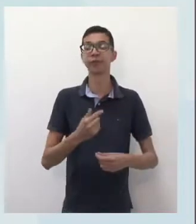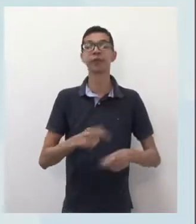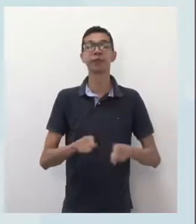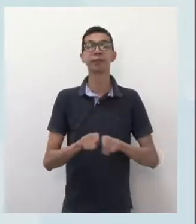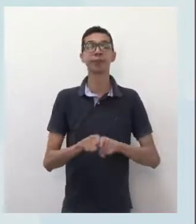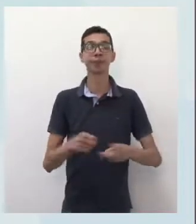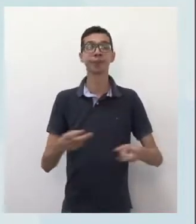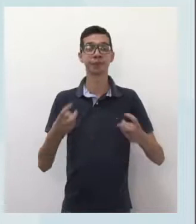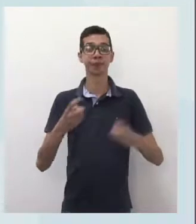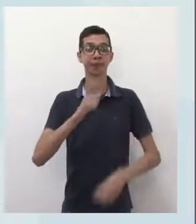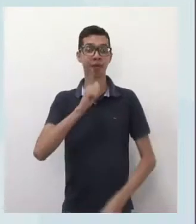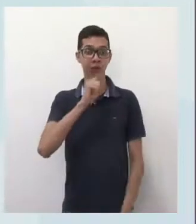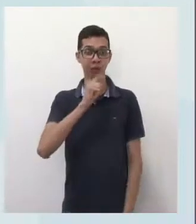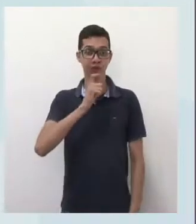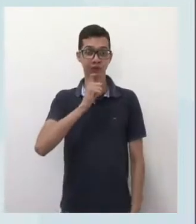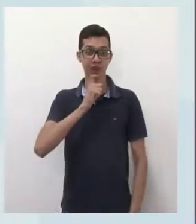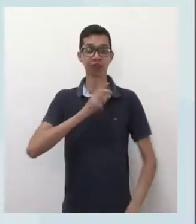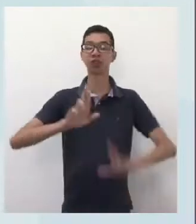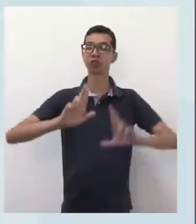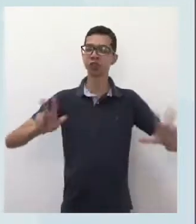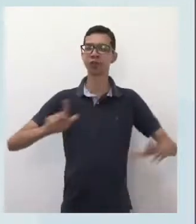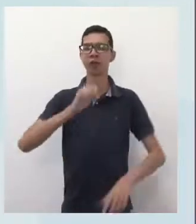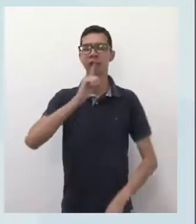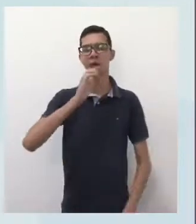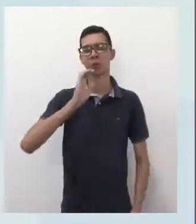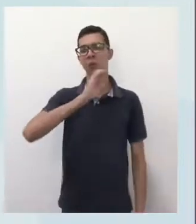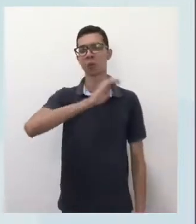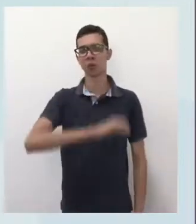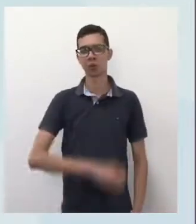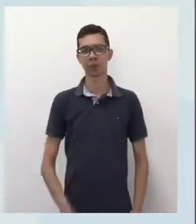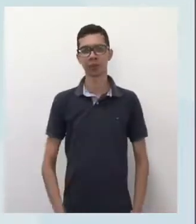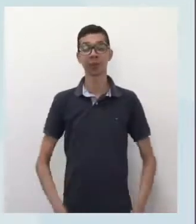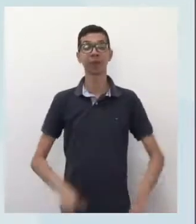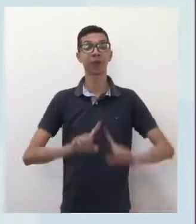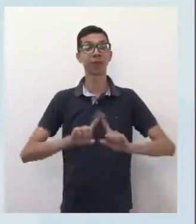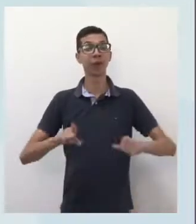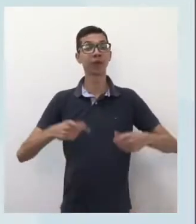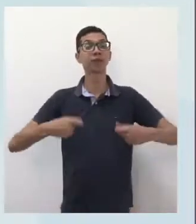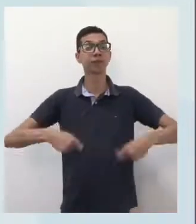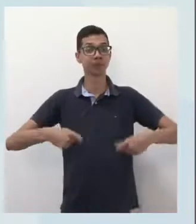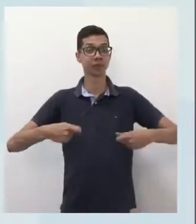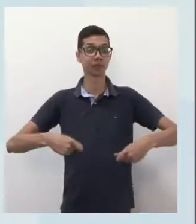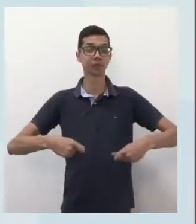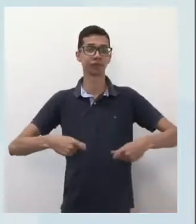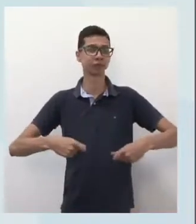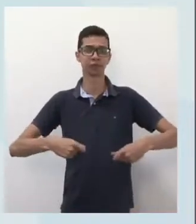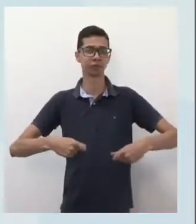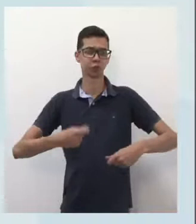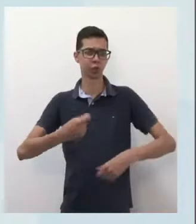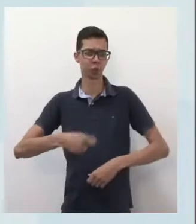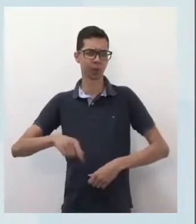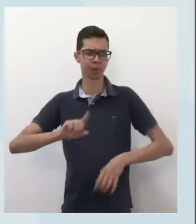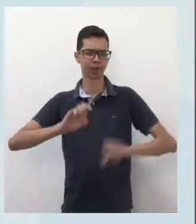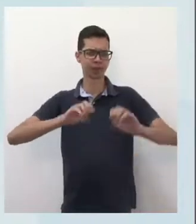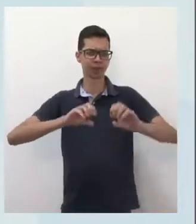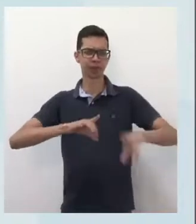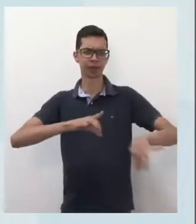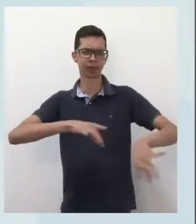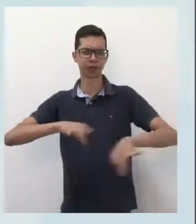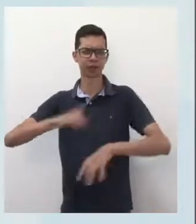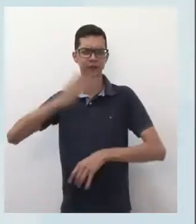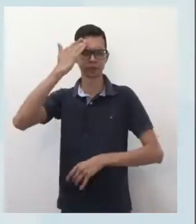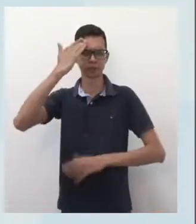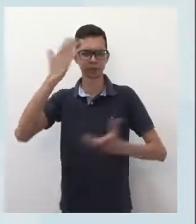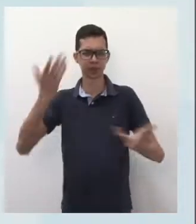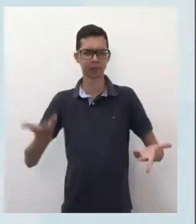fria é diferente, evidentemente, da água quente, né? Mas isso não precisa nem ser muito técnico para saber, né? É. Se vai lavar, né? Desengordurar